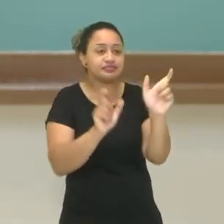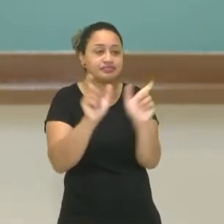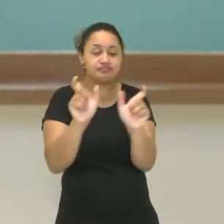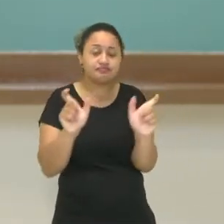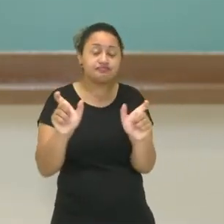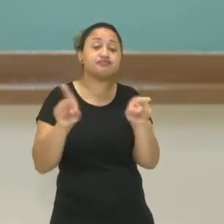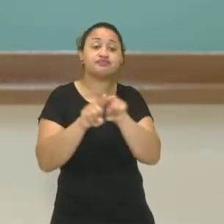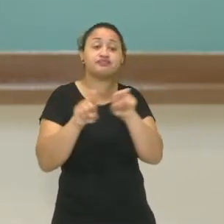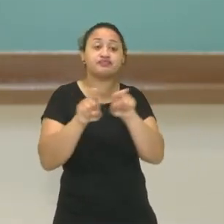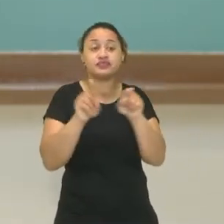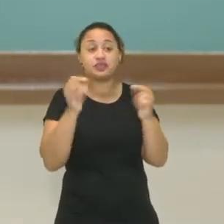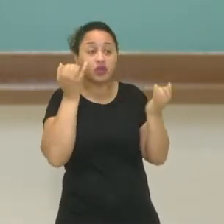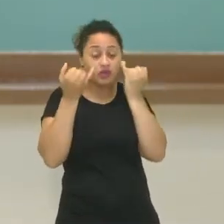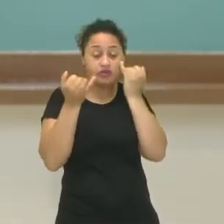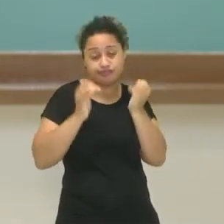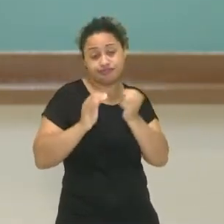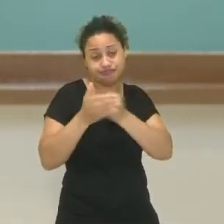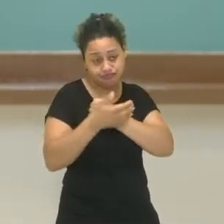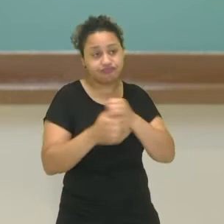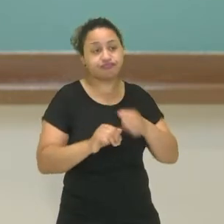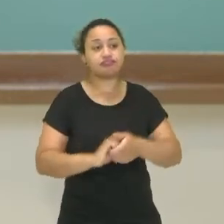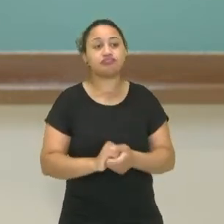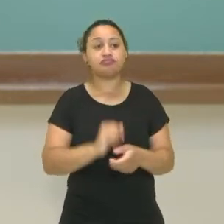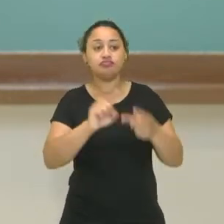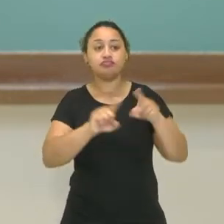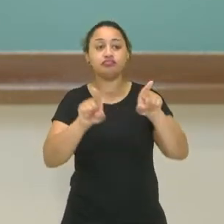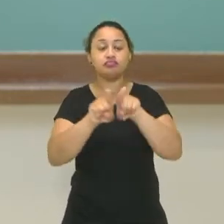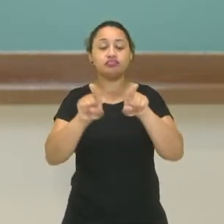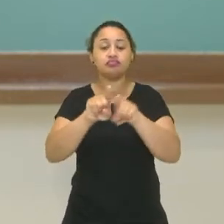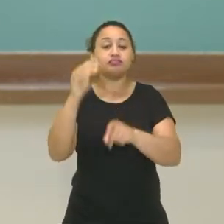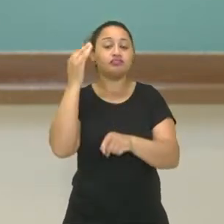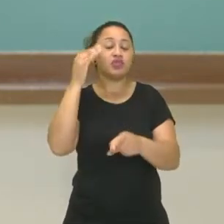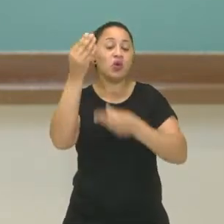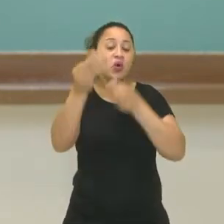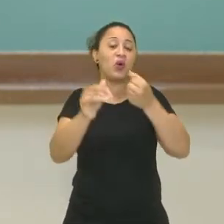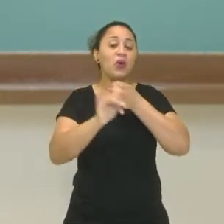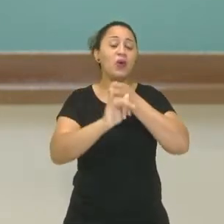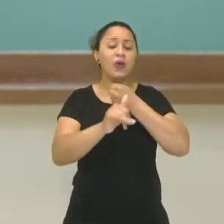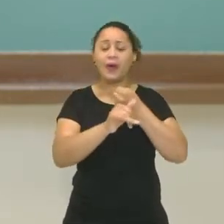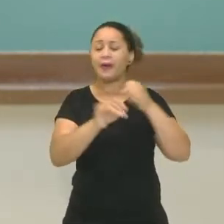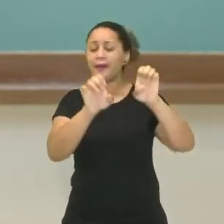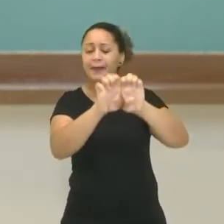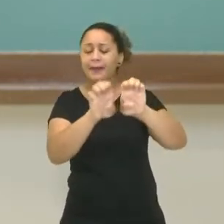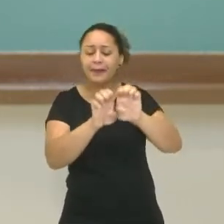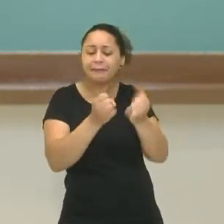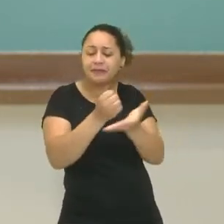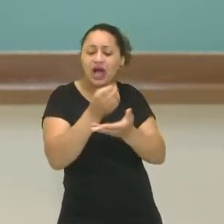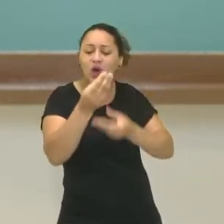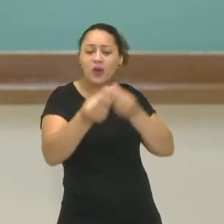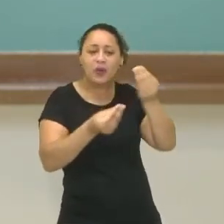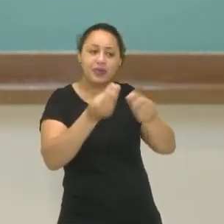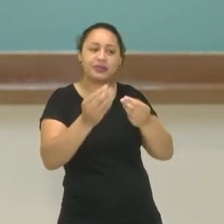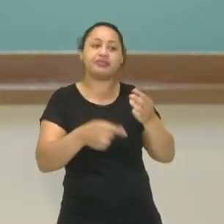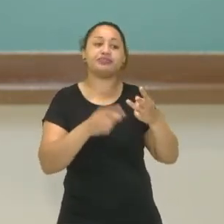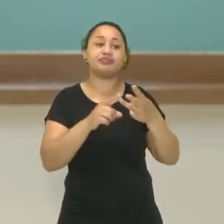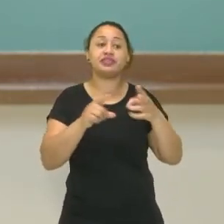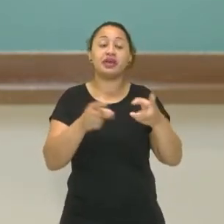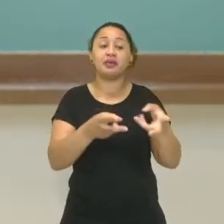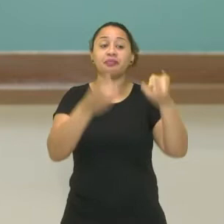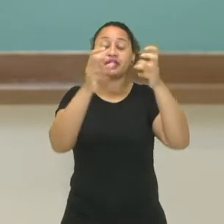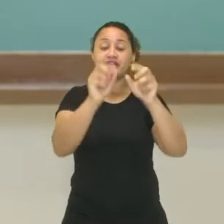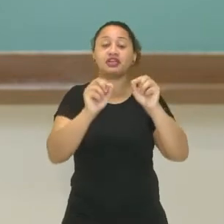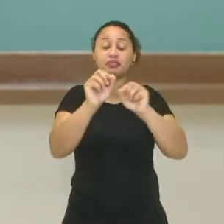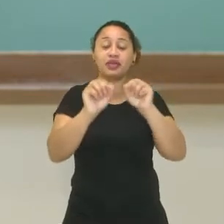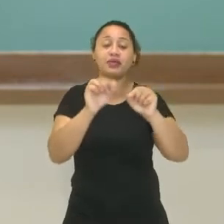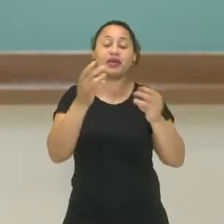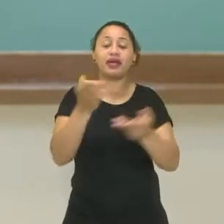implícita. Também vamos entender como que a crônica se estrutura e identificar a